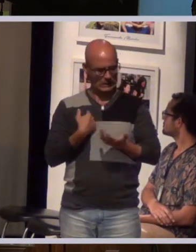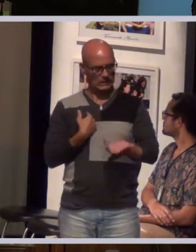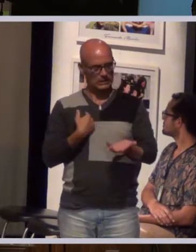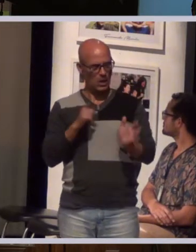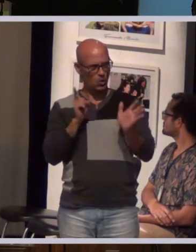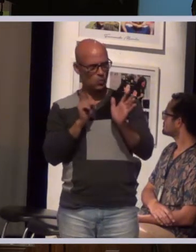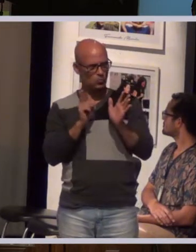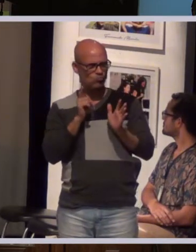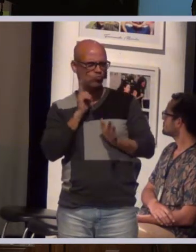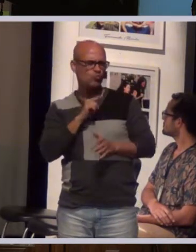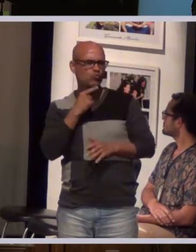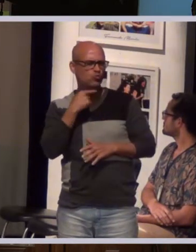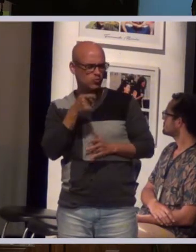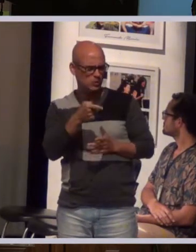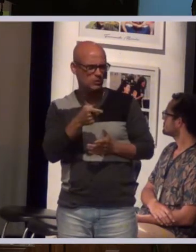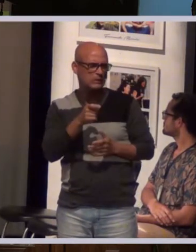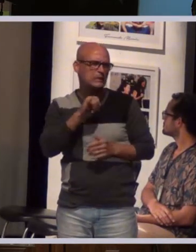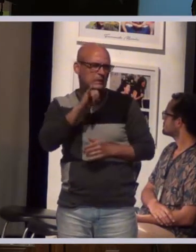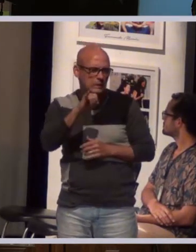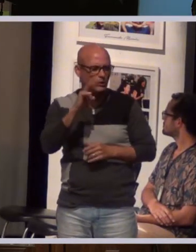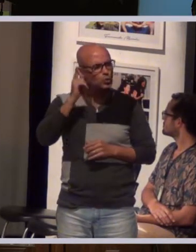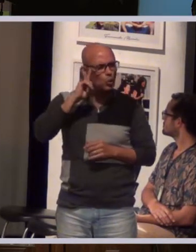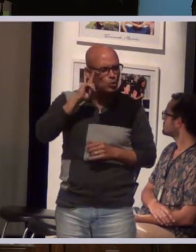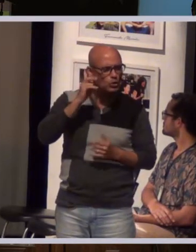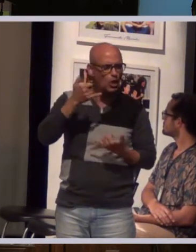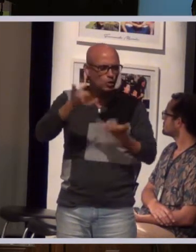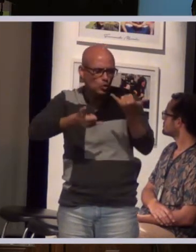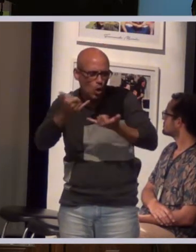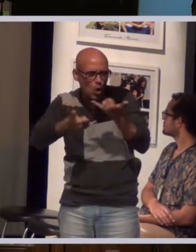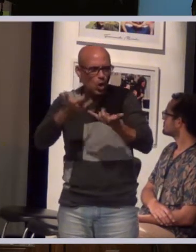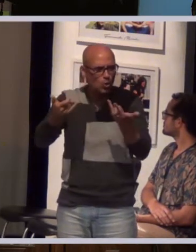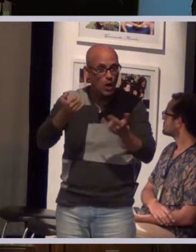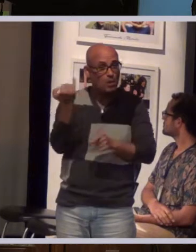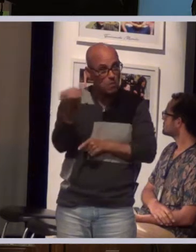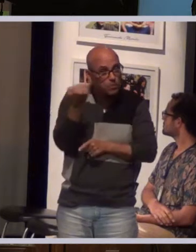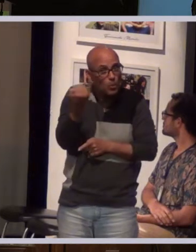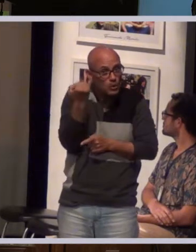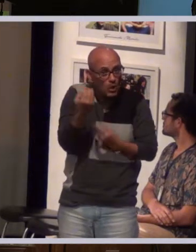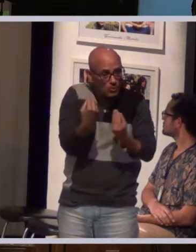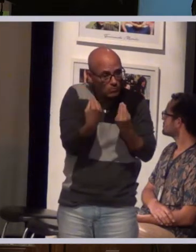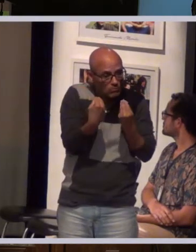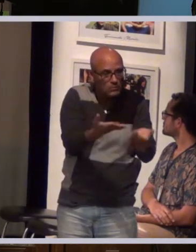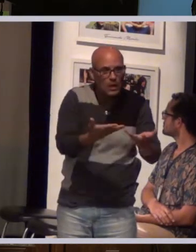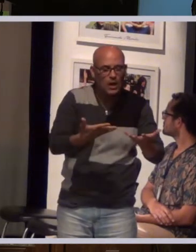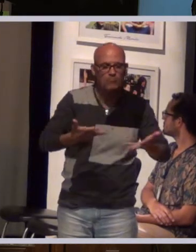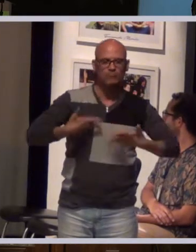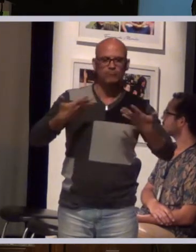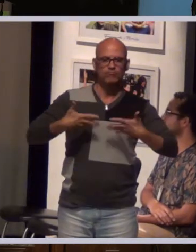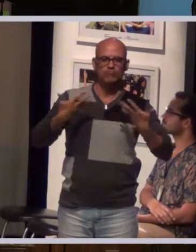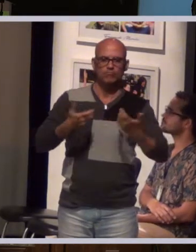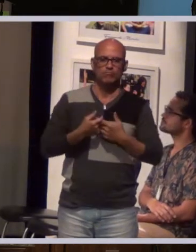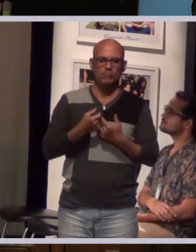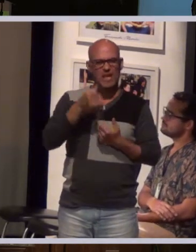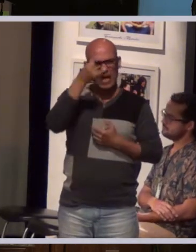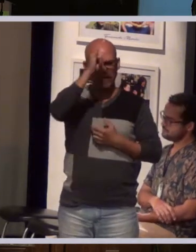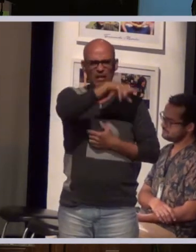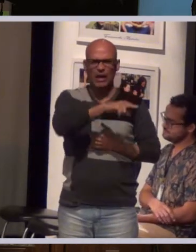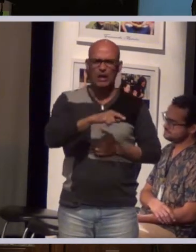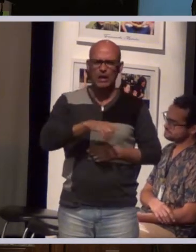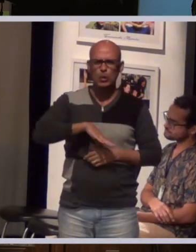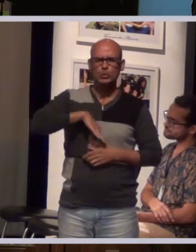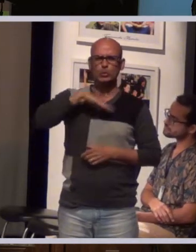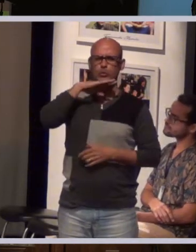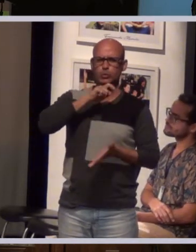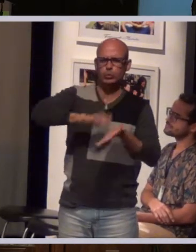que os jogos diariamente não são indispensáveis para evitar os muitos